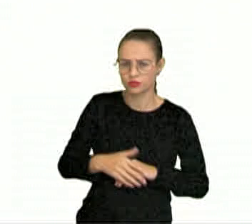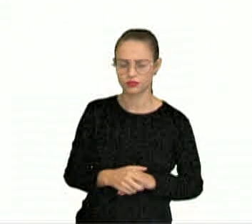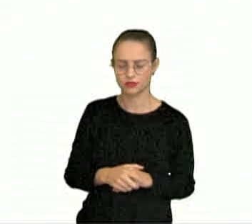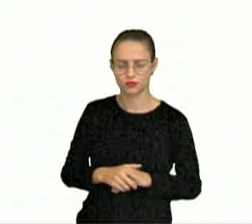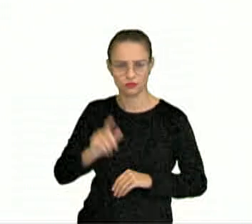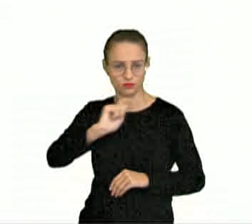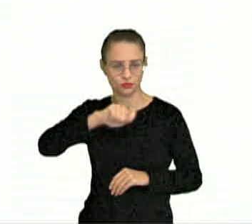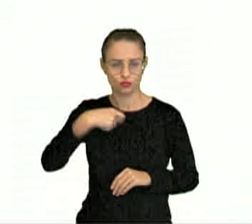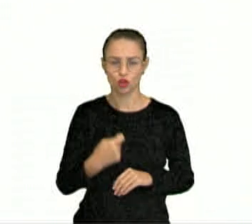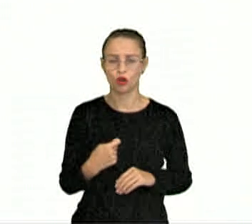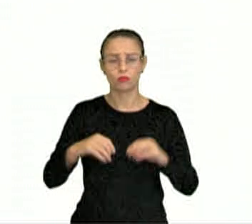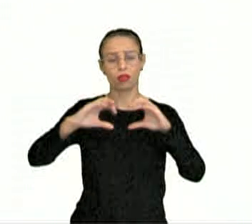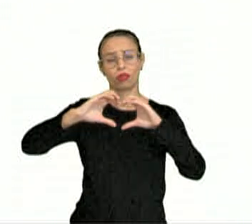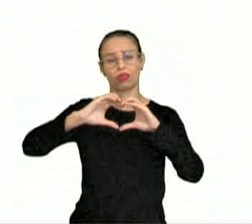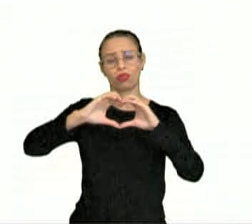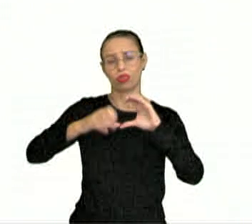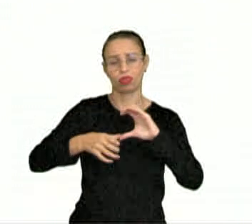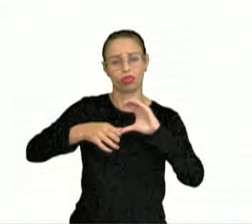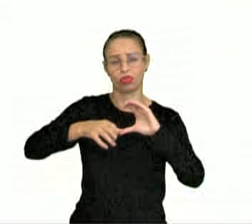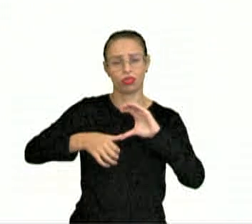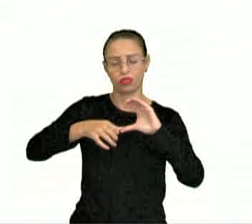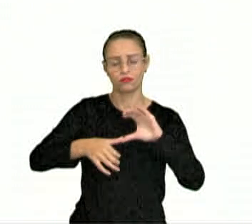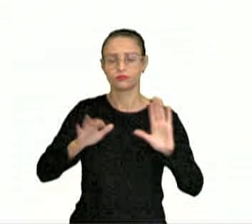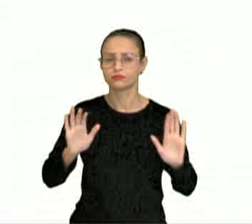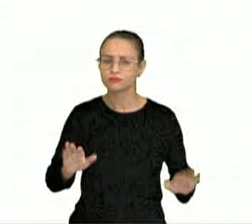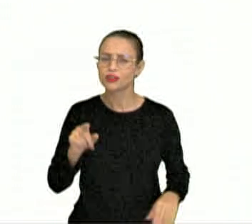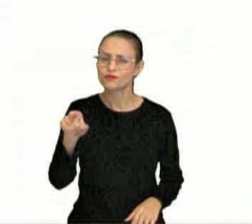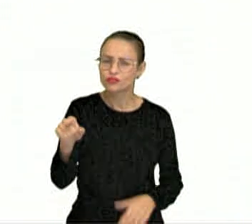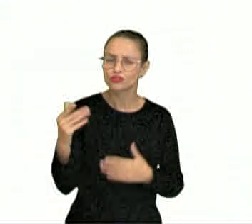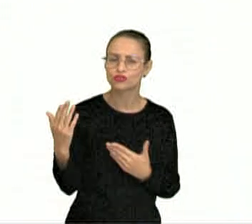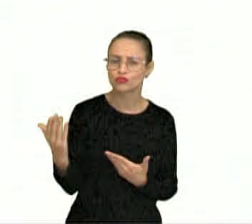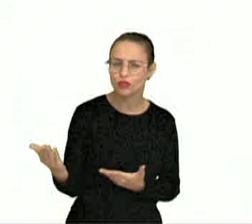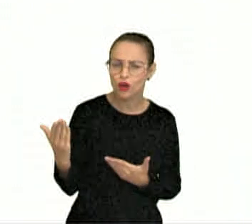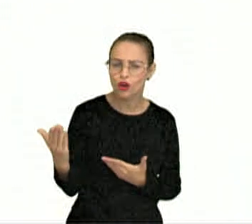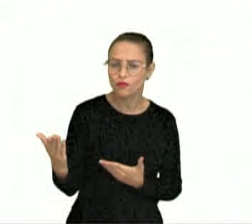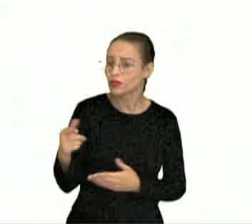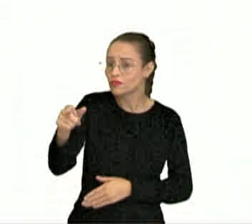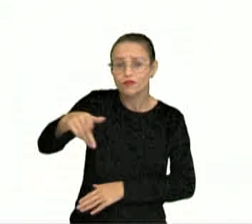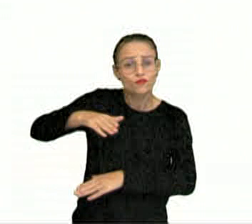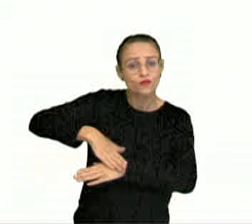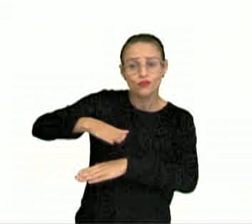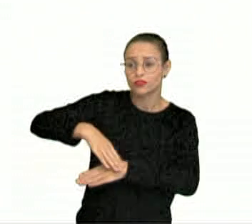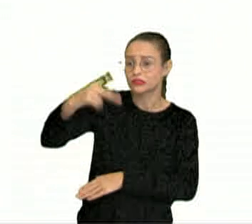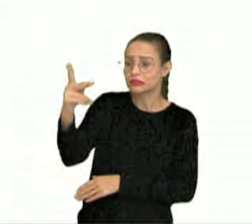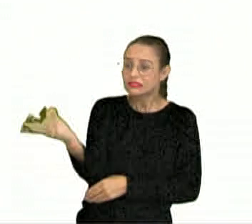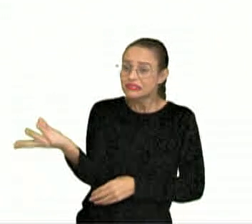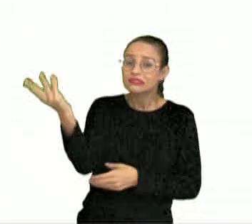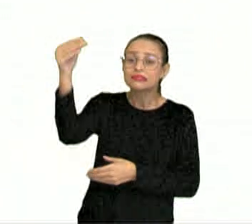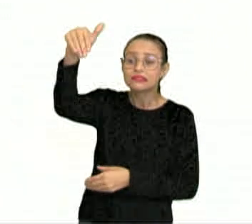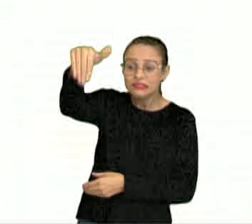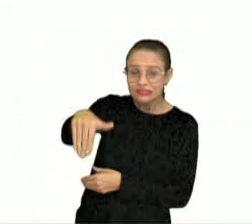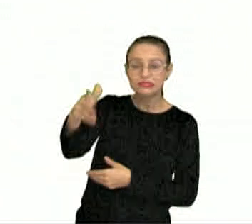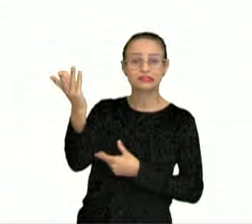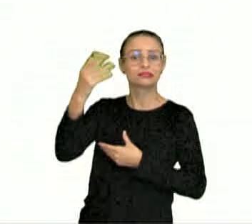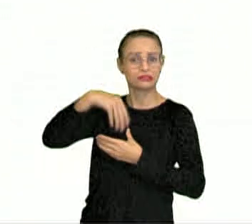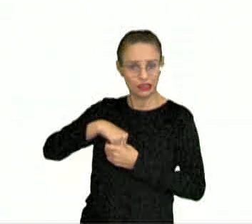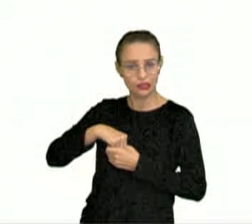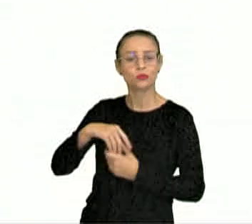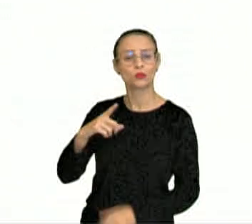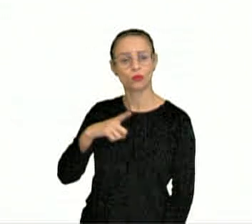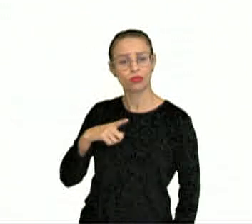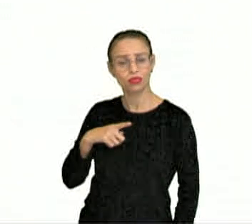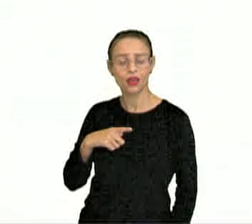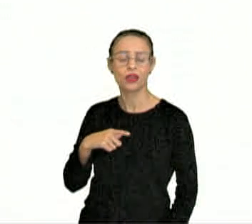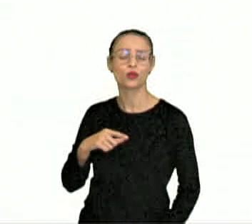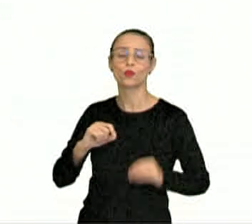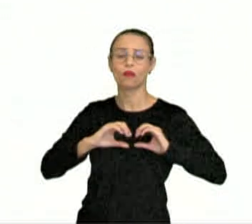acerca de corações partidos. Enquanto jovem, tu próprio trazes dentro de ti, em algum momento,